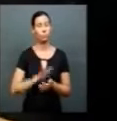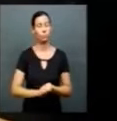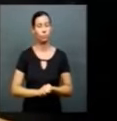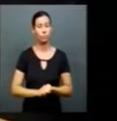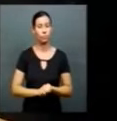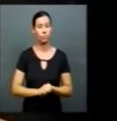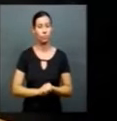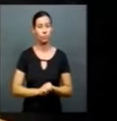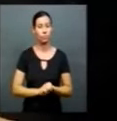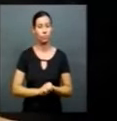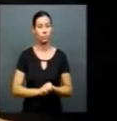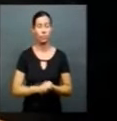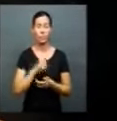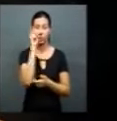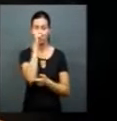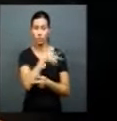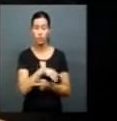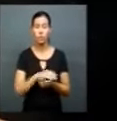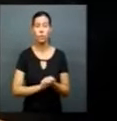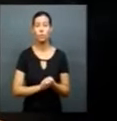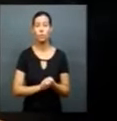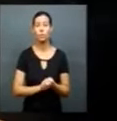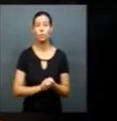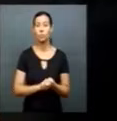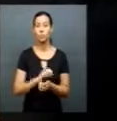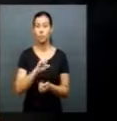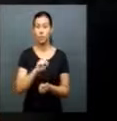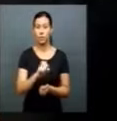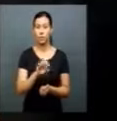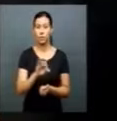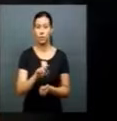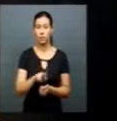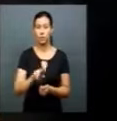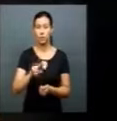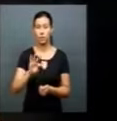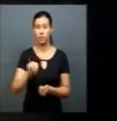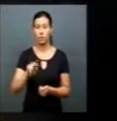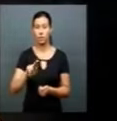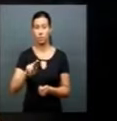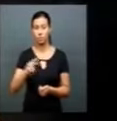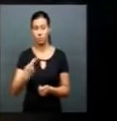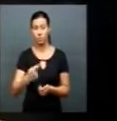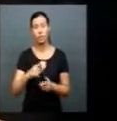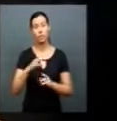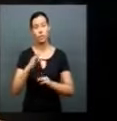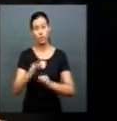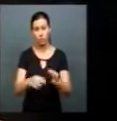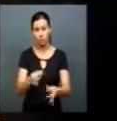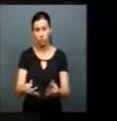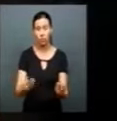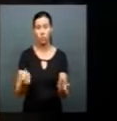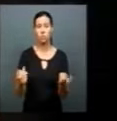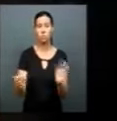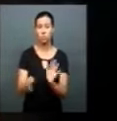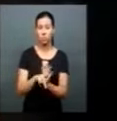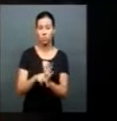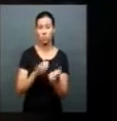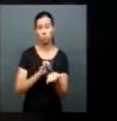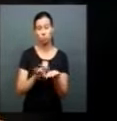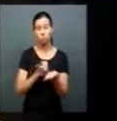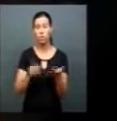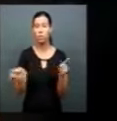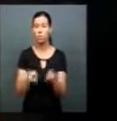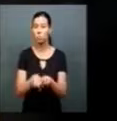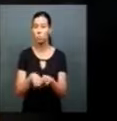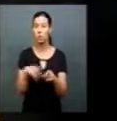esse é o maior desafio de uma startup de tecnologia, eu diria, tanto o custo de equipamento quanto mão de obra, mas a gente tem sido muito bem recebido